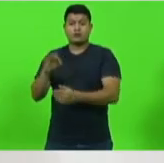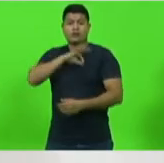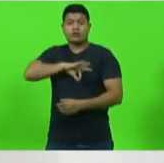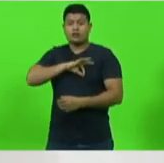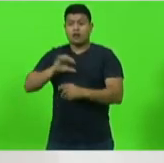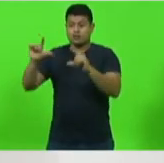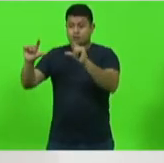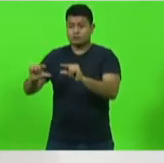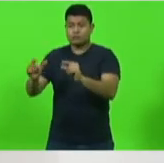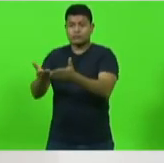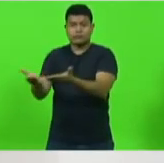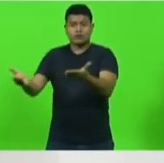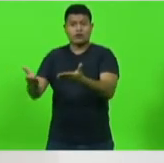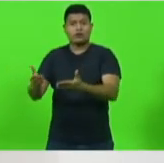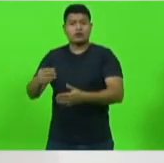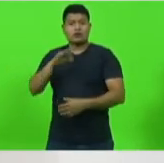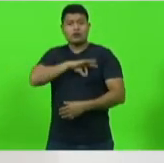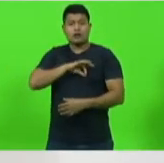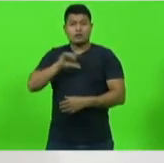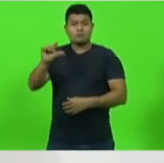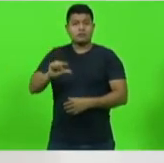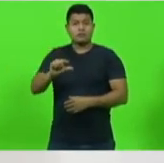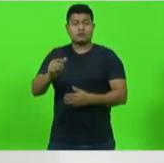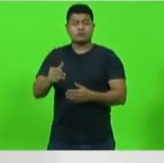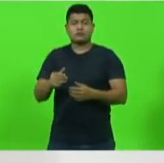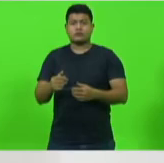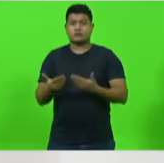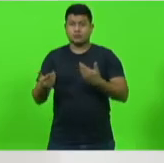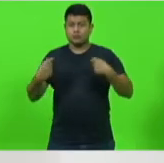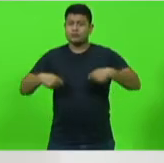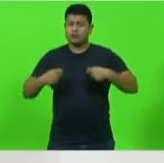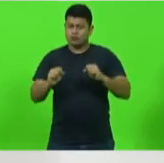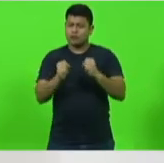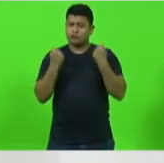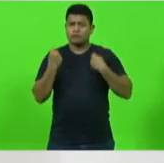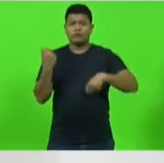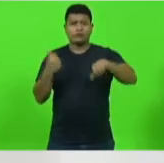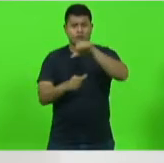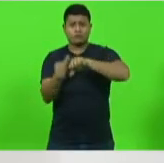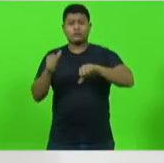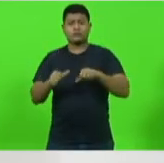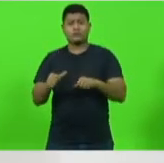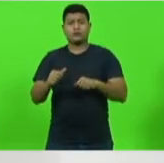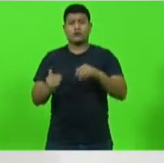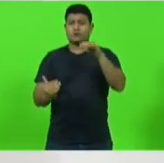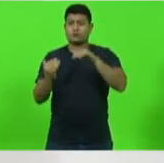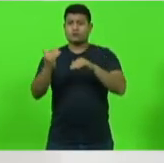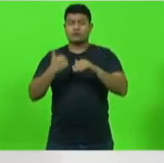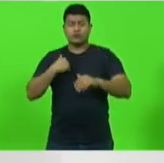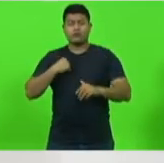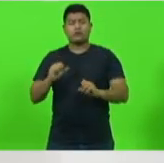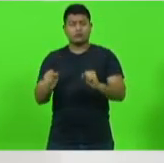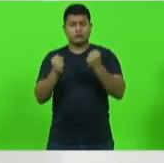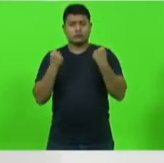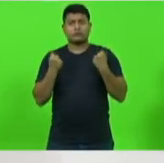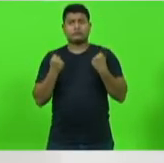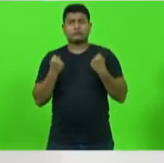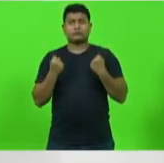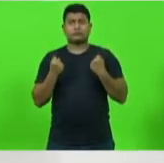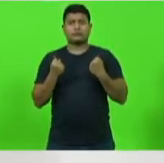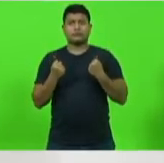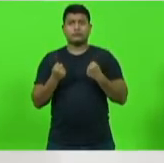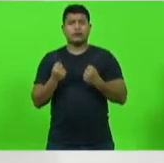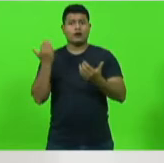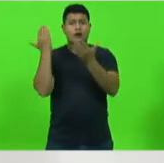sim, a correção de distorções que nós temos dentro do próprio setor público. Eu defendo, sim,